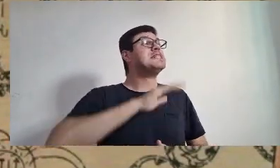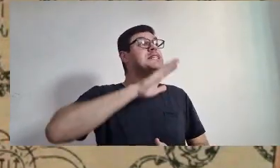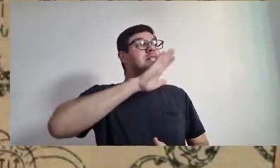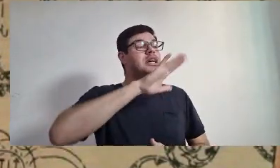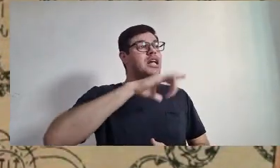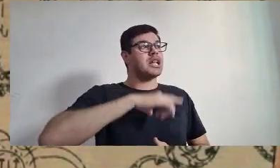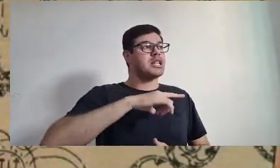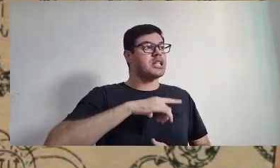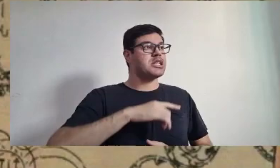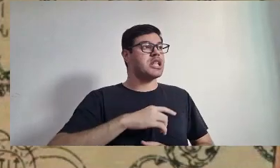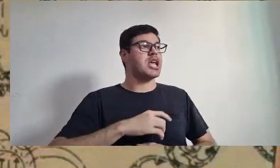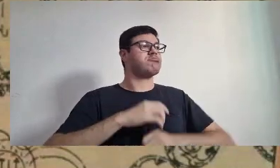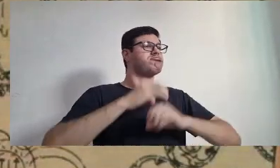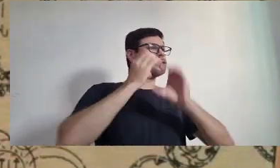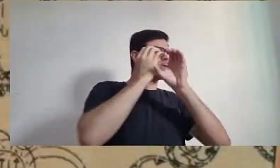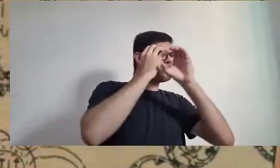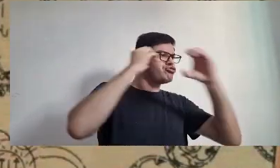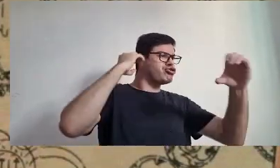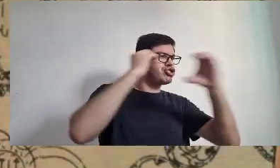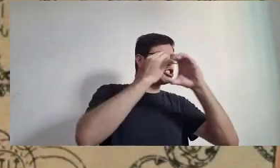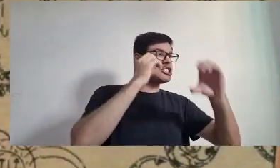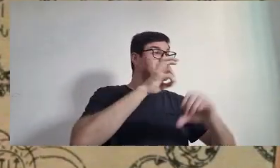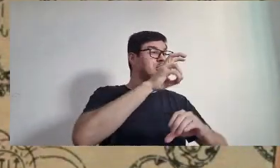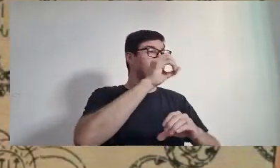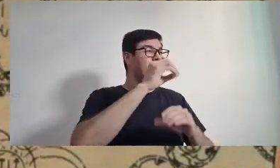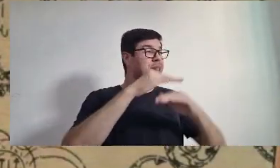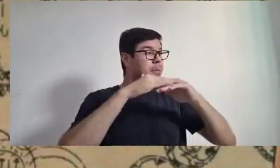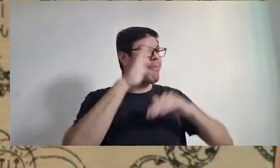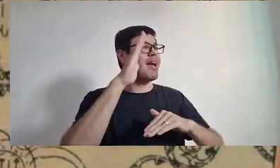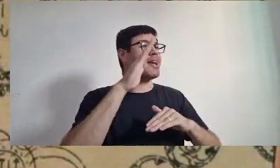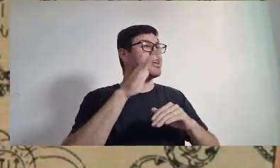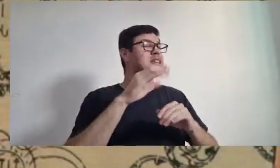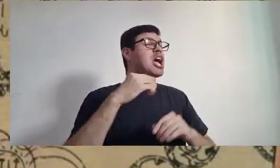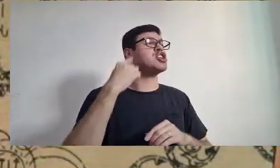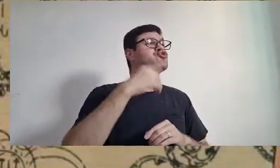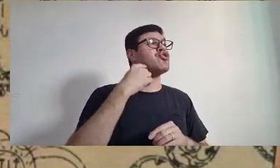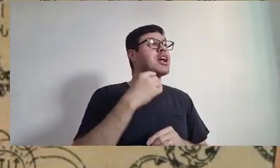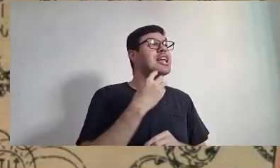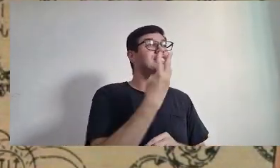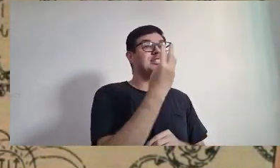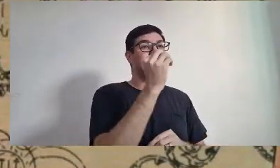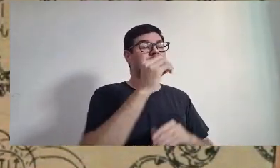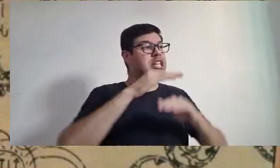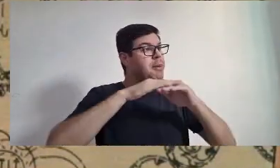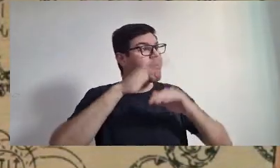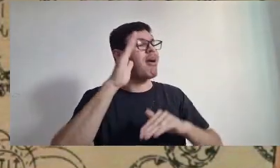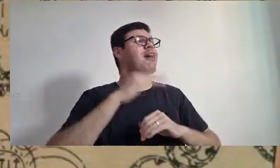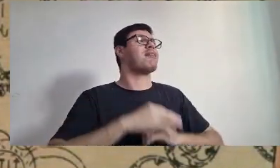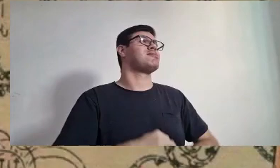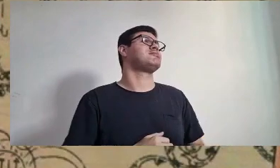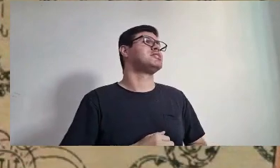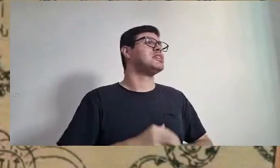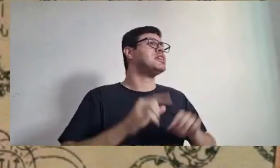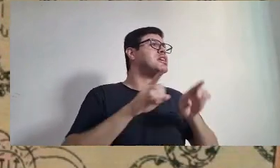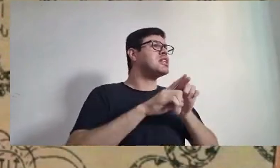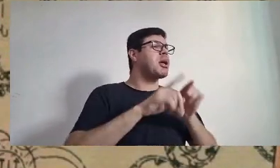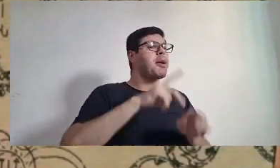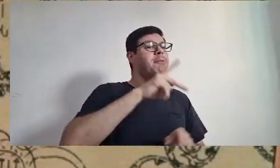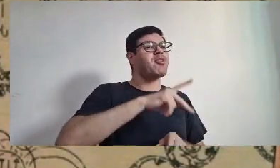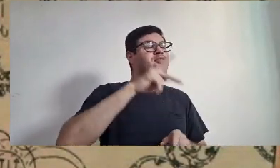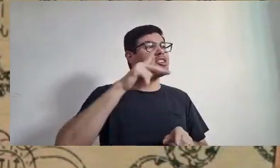50 engenheiros na igreja, nós temos mais de 30 advogados. Na área da educação, sendo professor